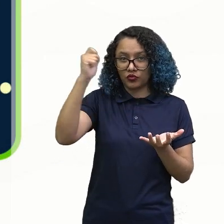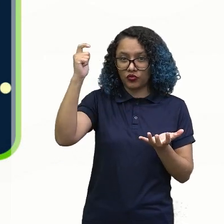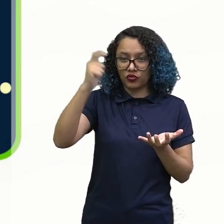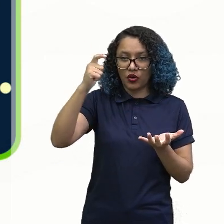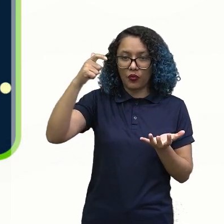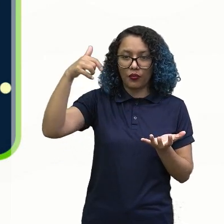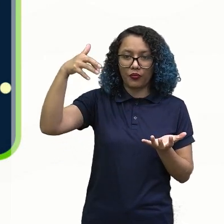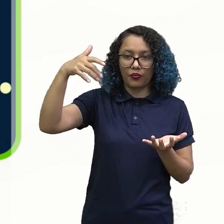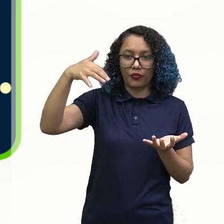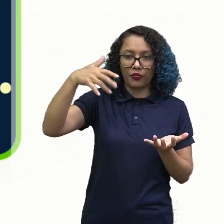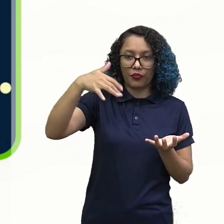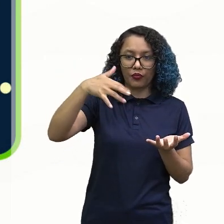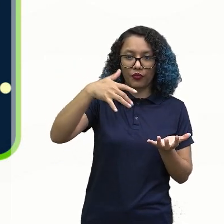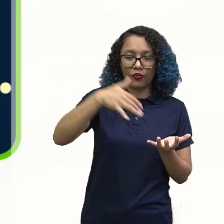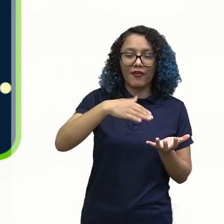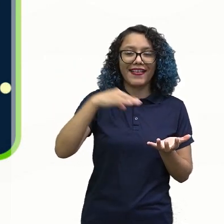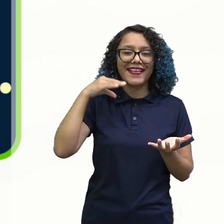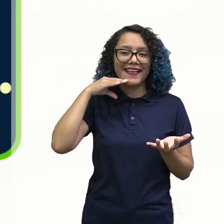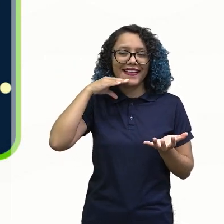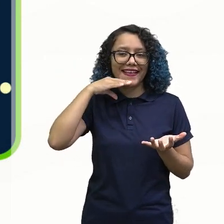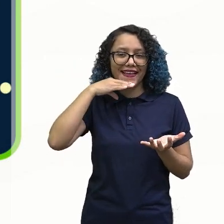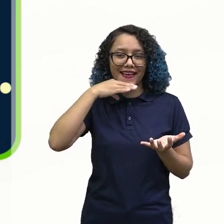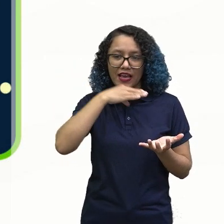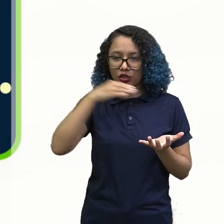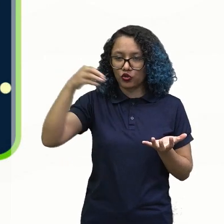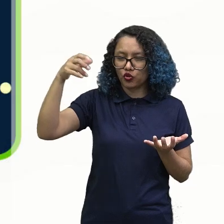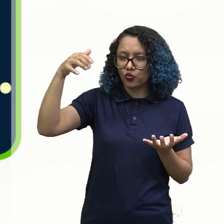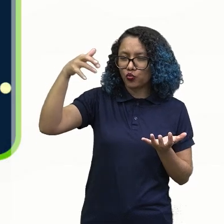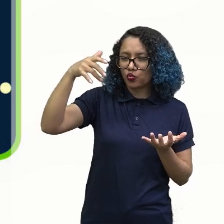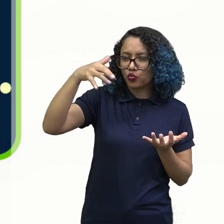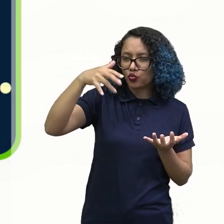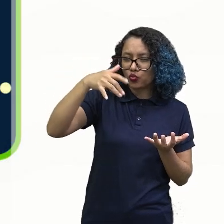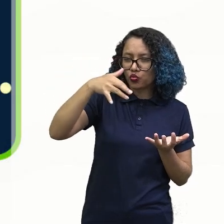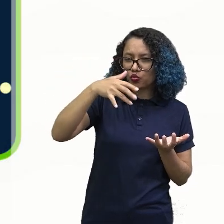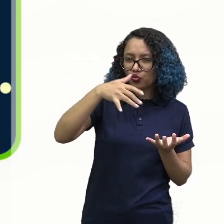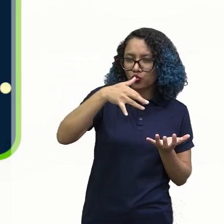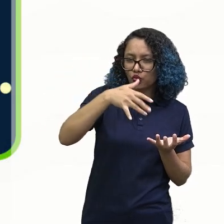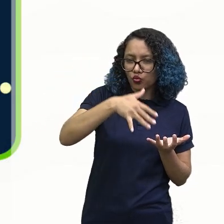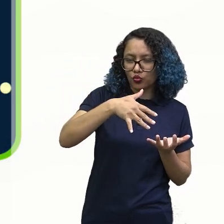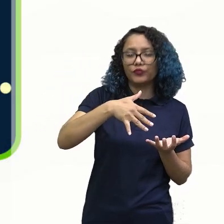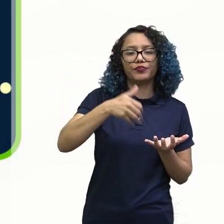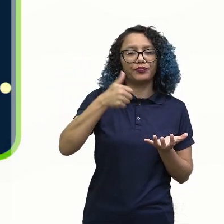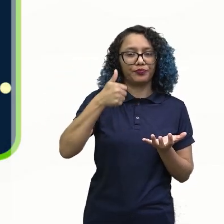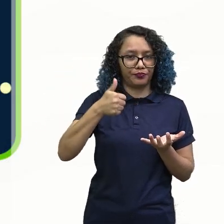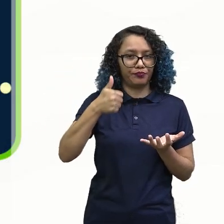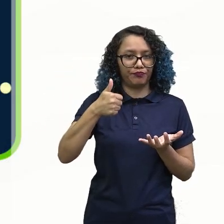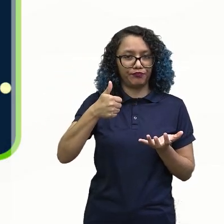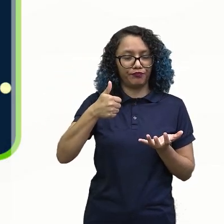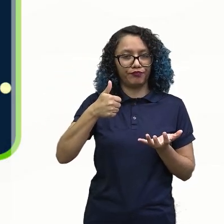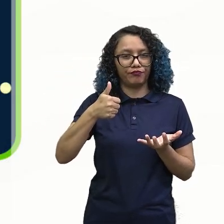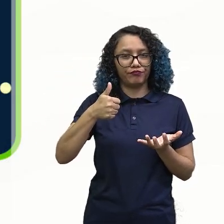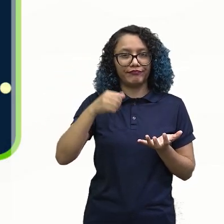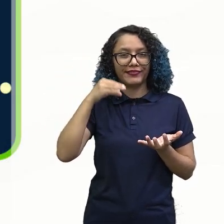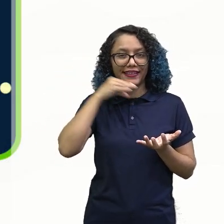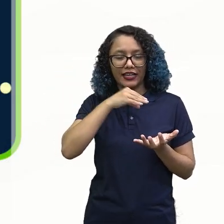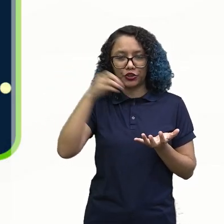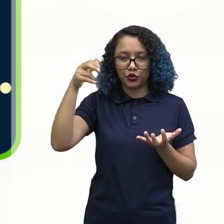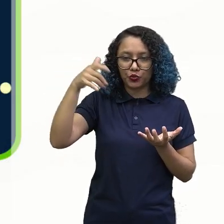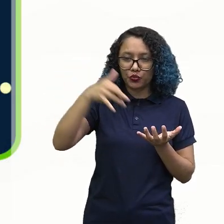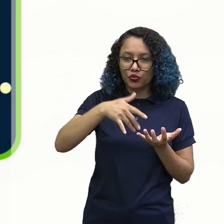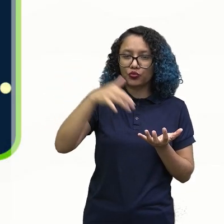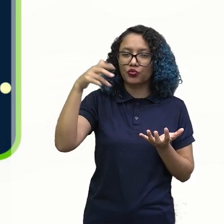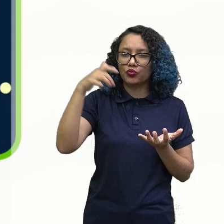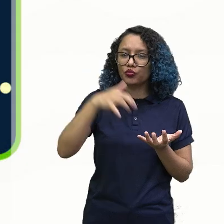Sol emitindo o calor para a Terra lá, de boa, né? O Sol aqui, né? Emite calor. Esse